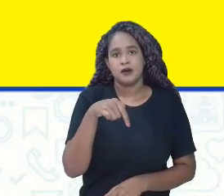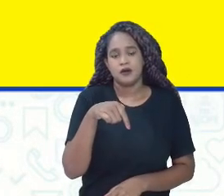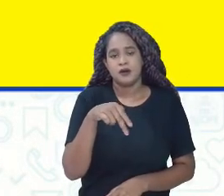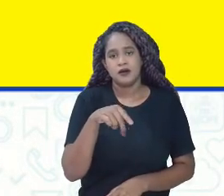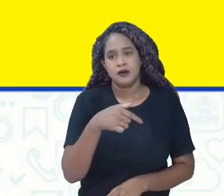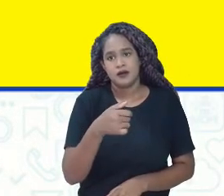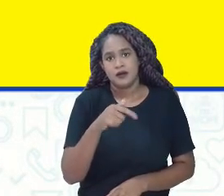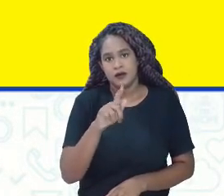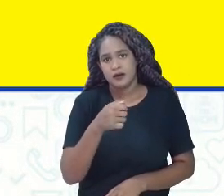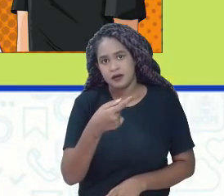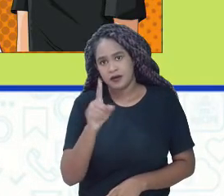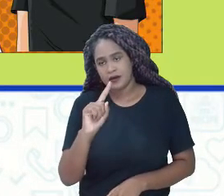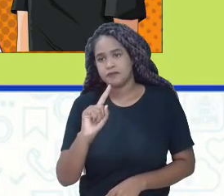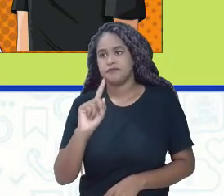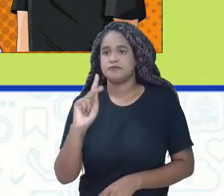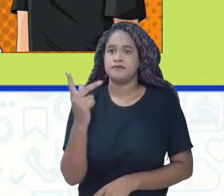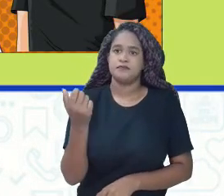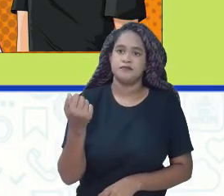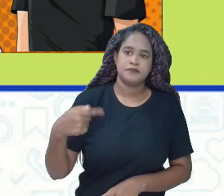HQs.